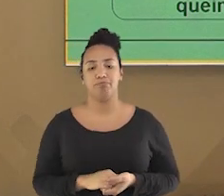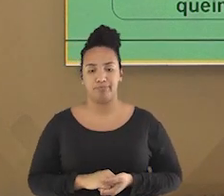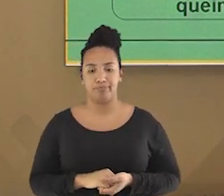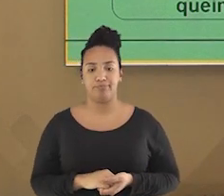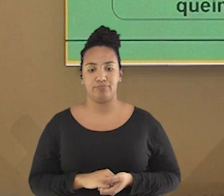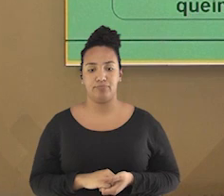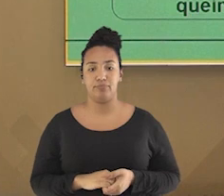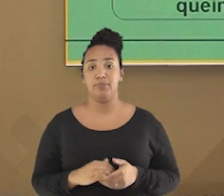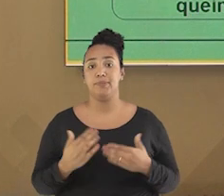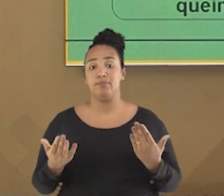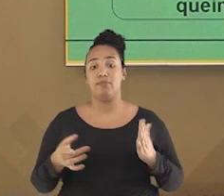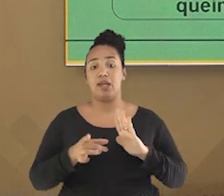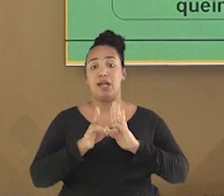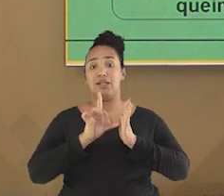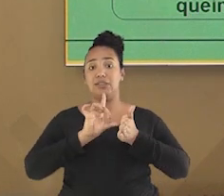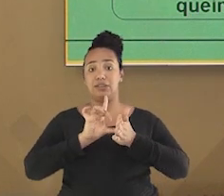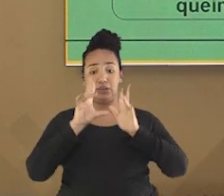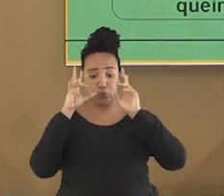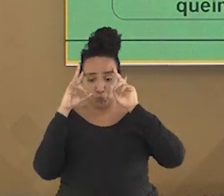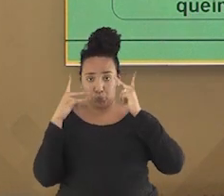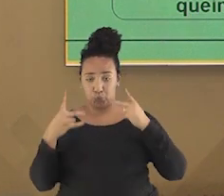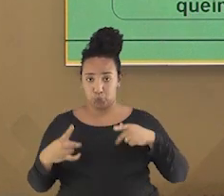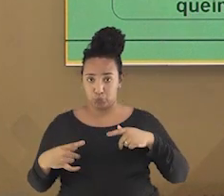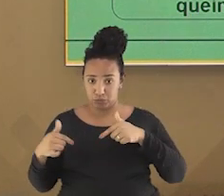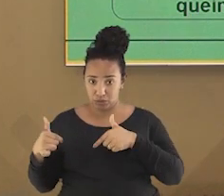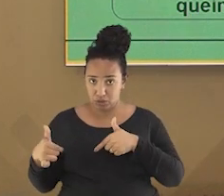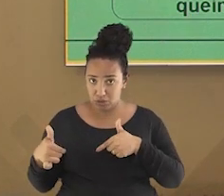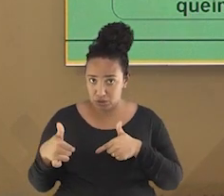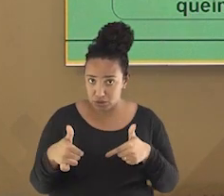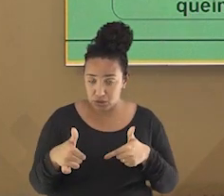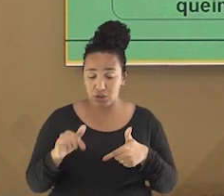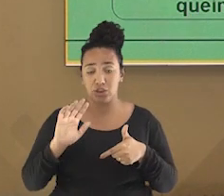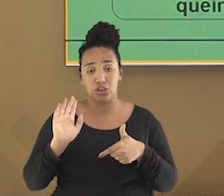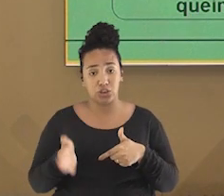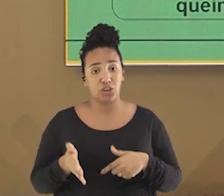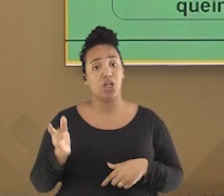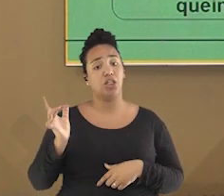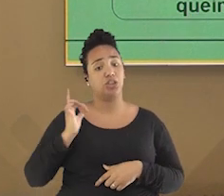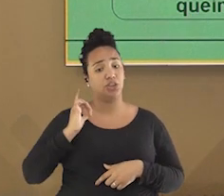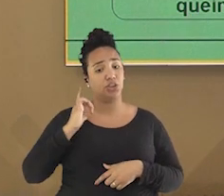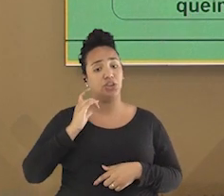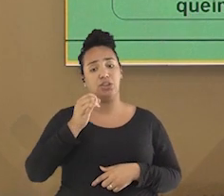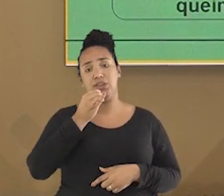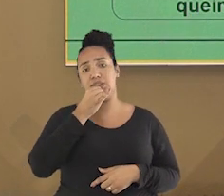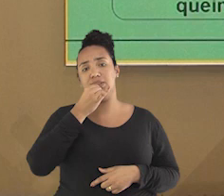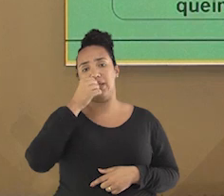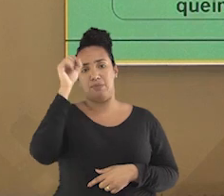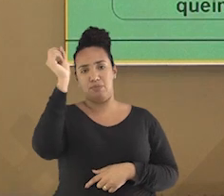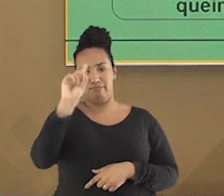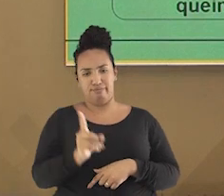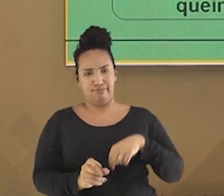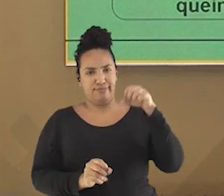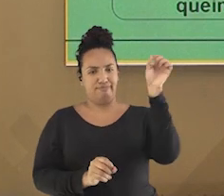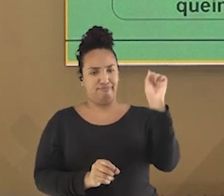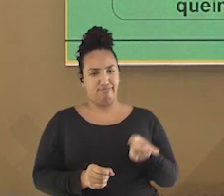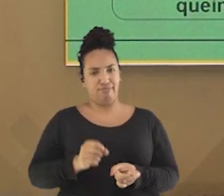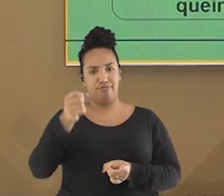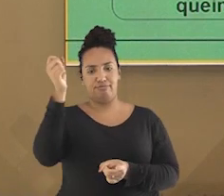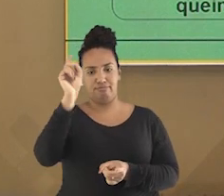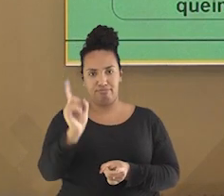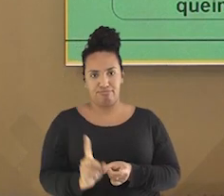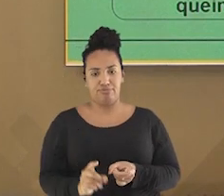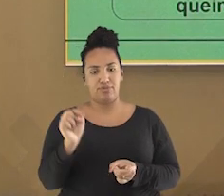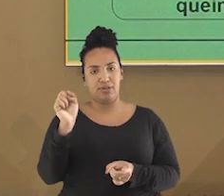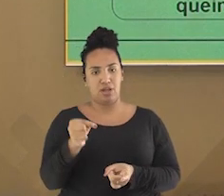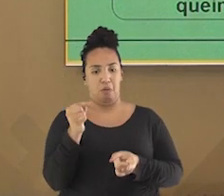mesmo da ação do homem, havia tempestades de raios que já causavam incêndios nessa área, devido